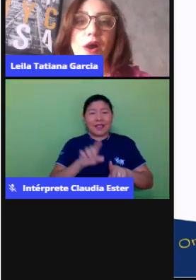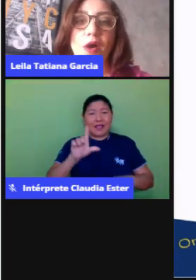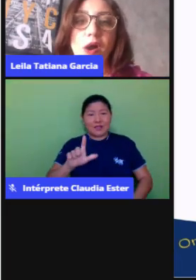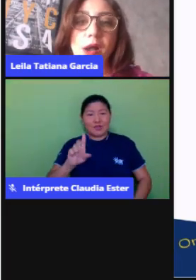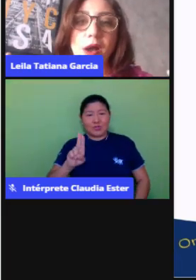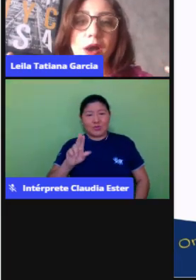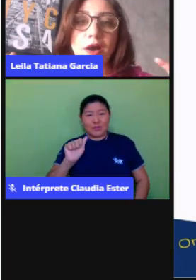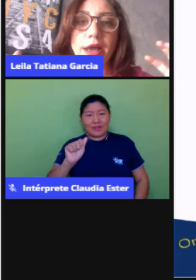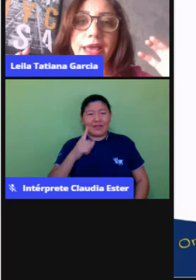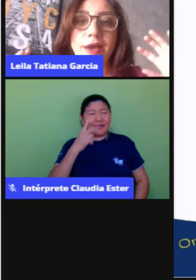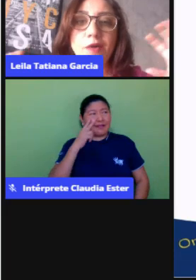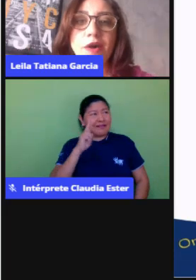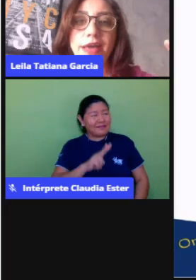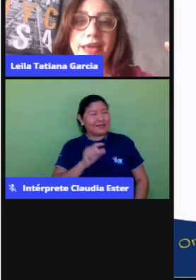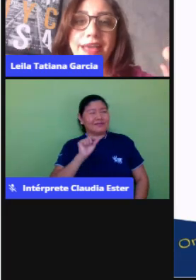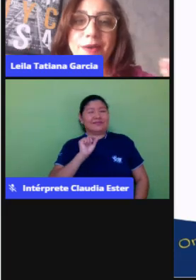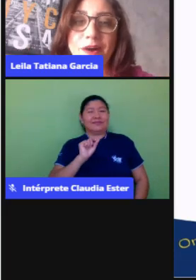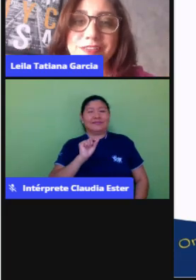tá ali, ó